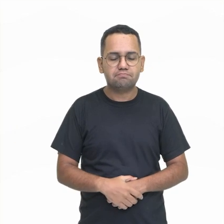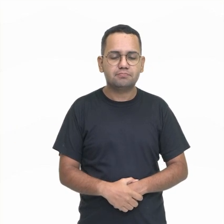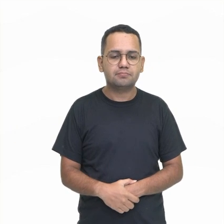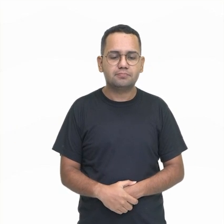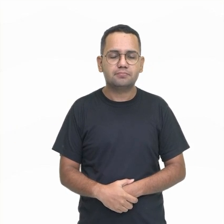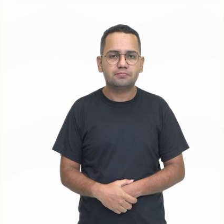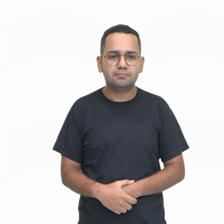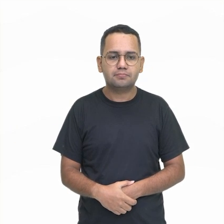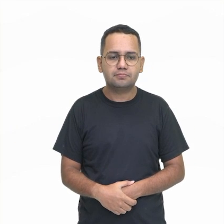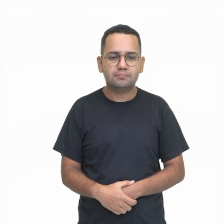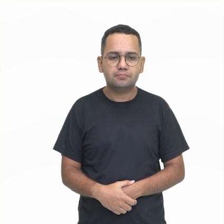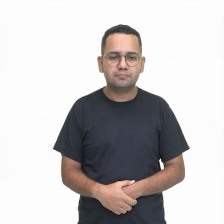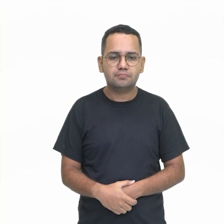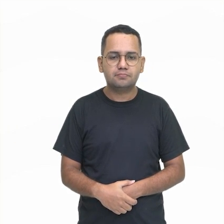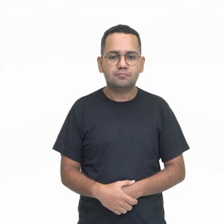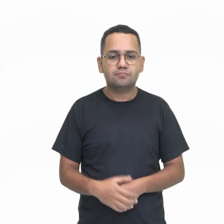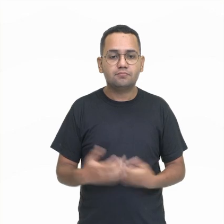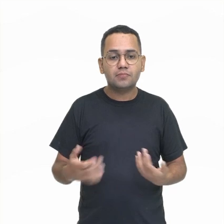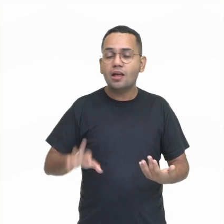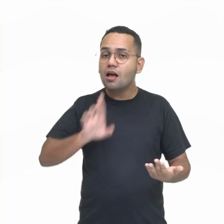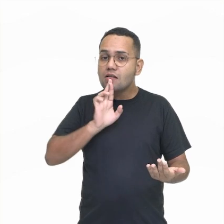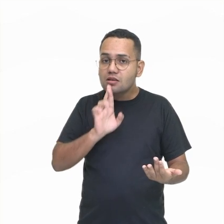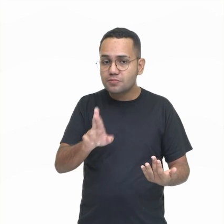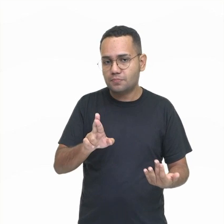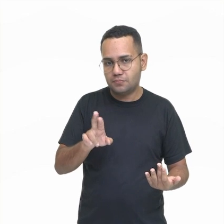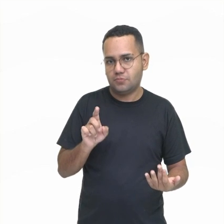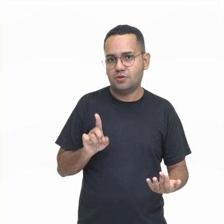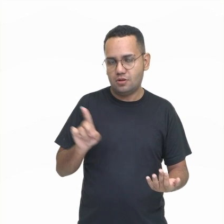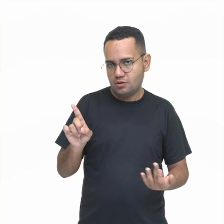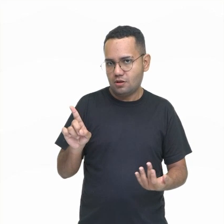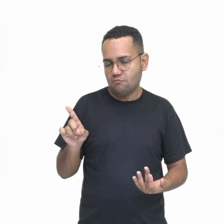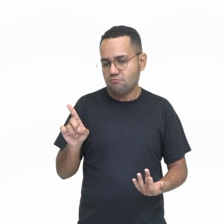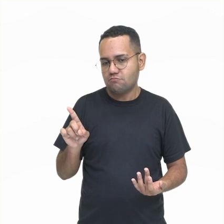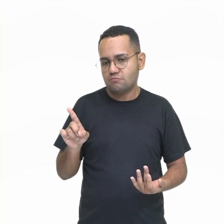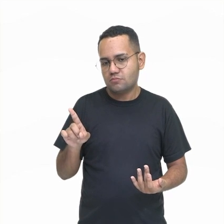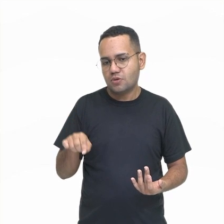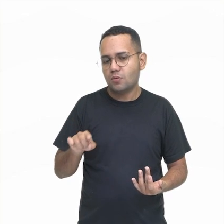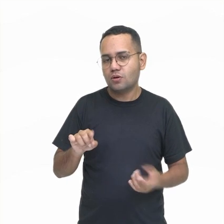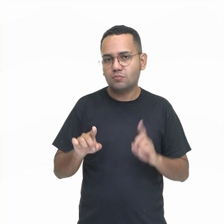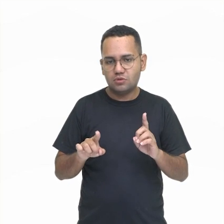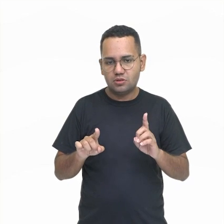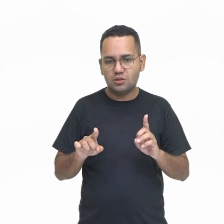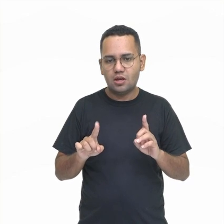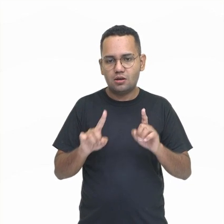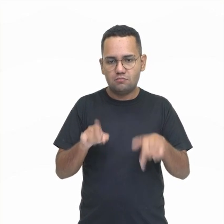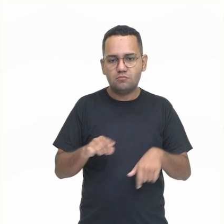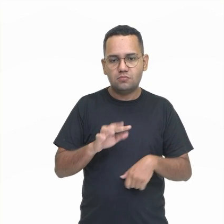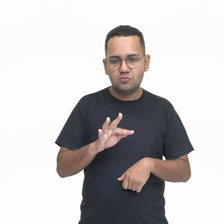3 tá então o domínio dessa função tá a gente pode escrever assim